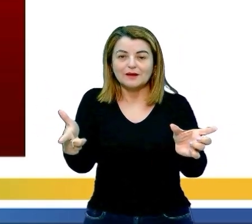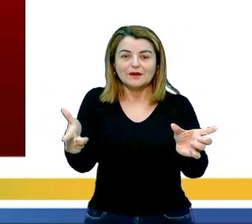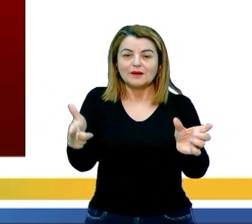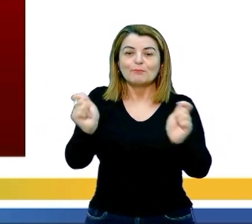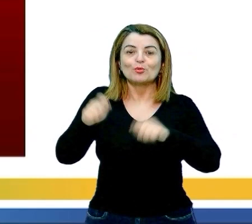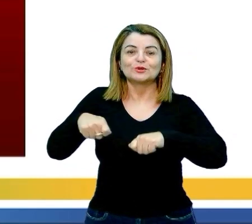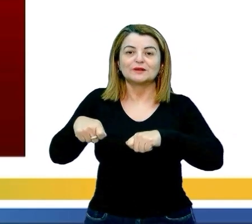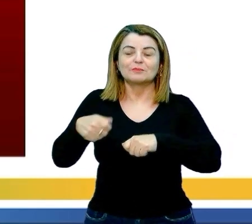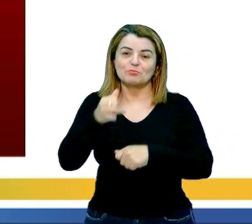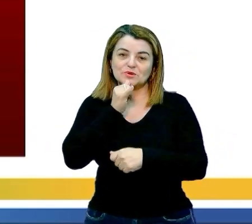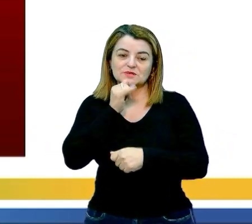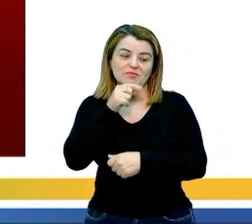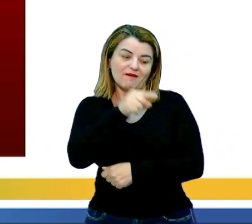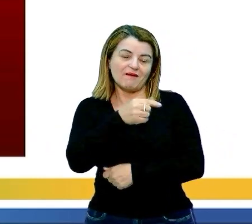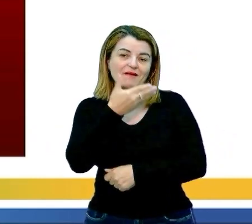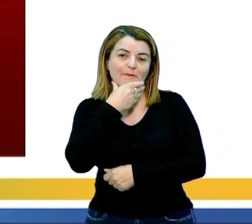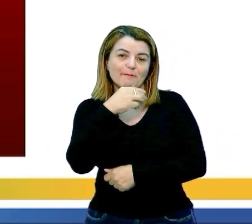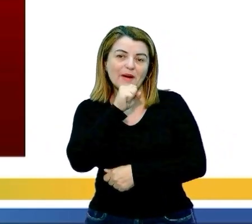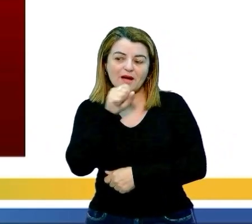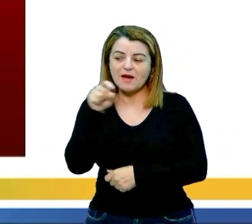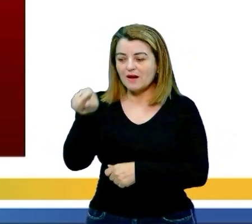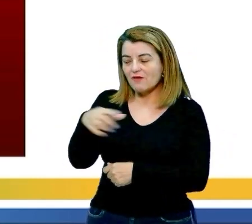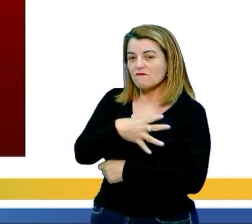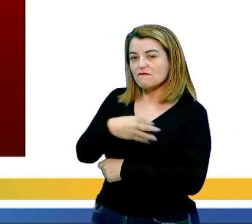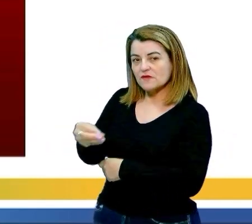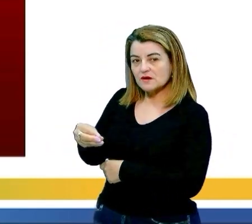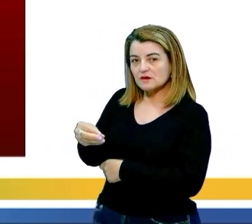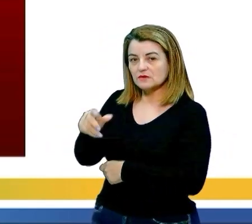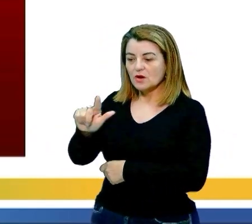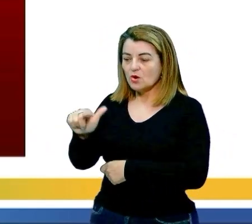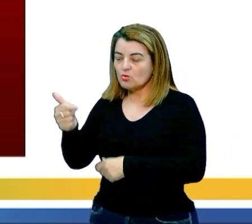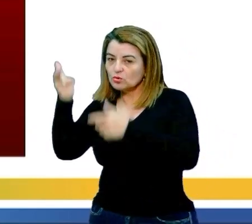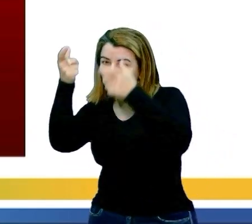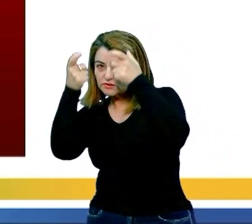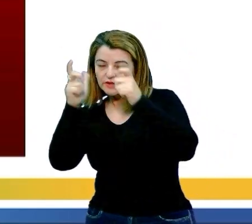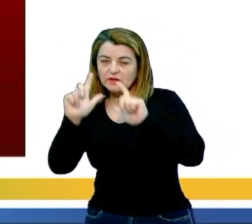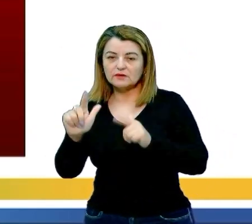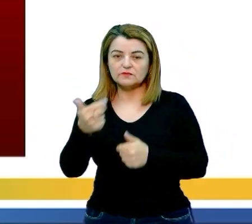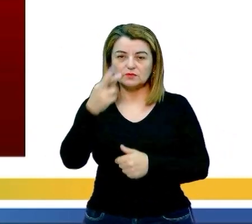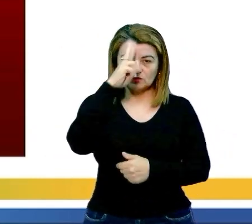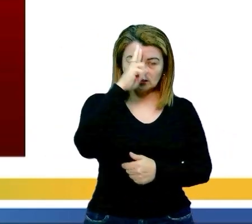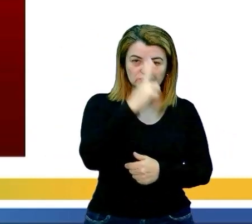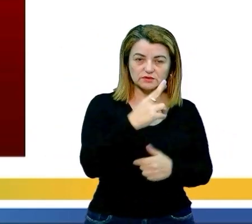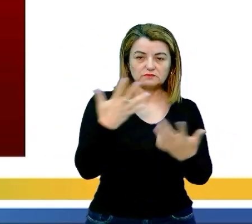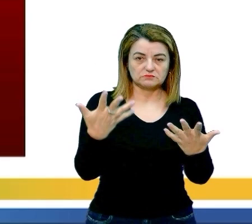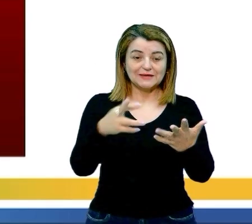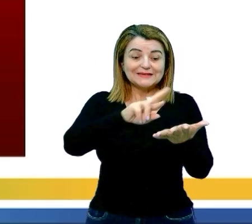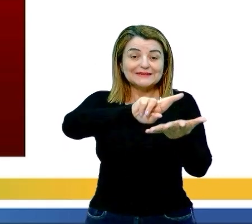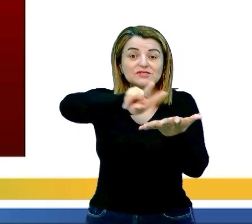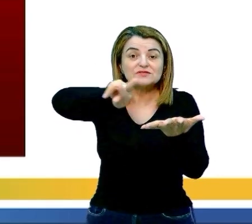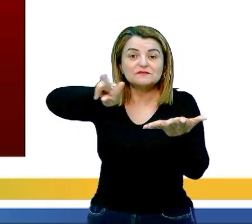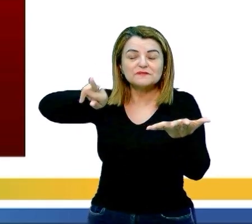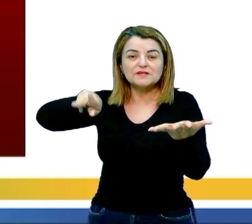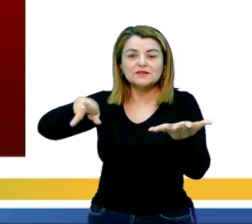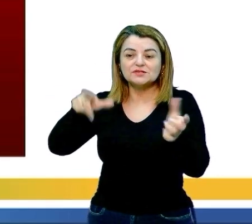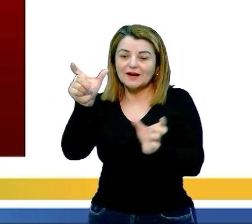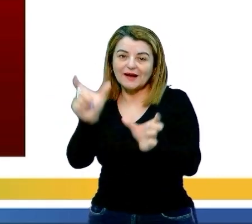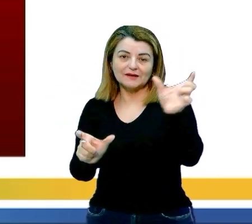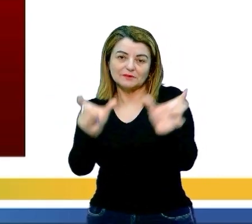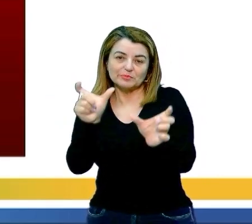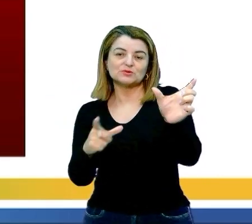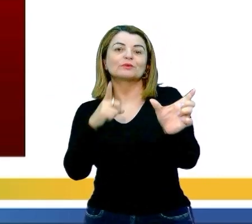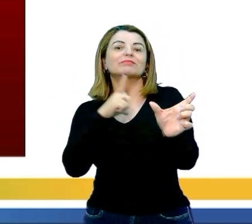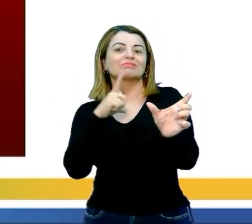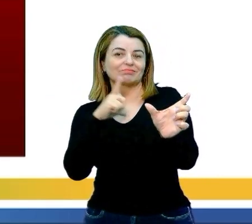outro é filho, um é súdito, outro é chefe, tudo é relação de poder e o poder ele nunca é